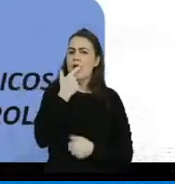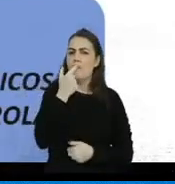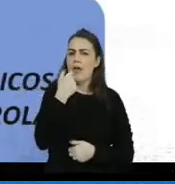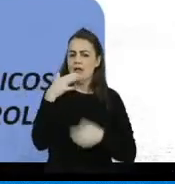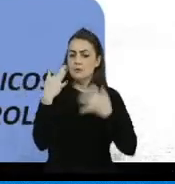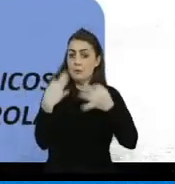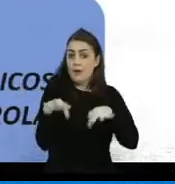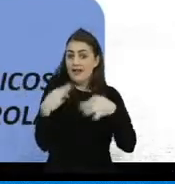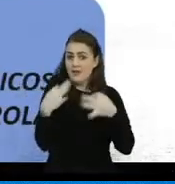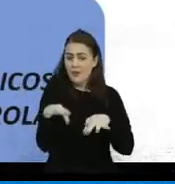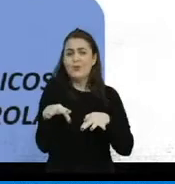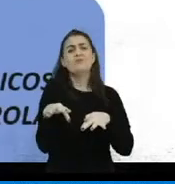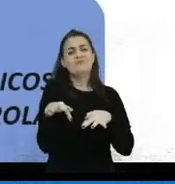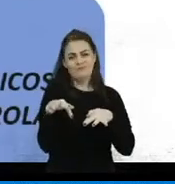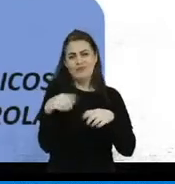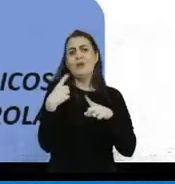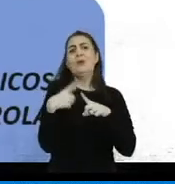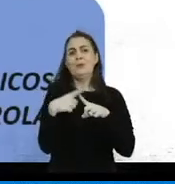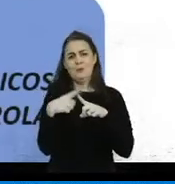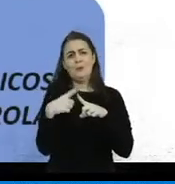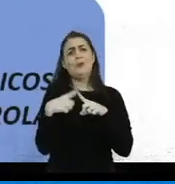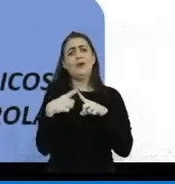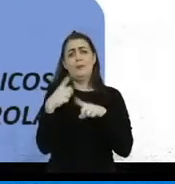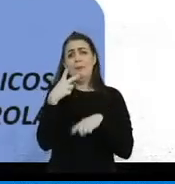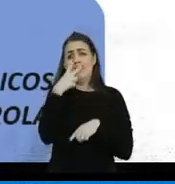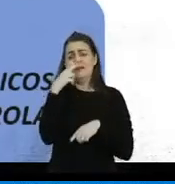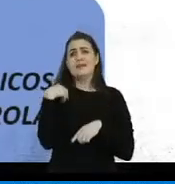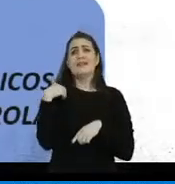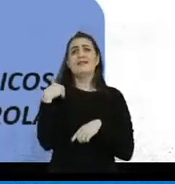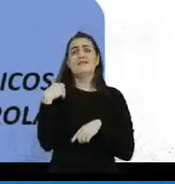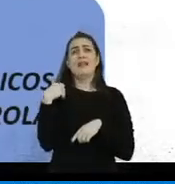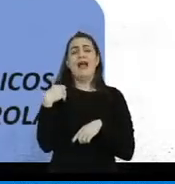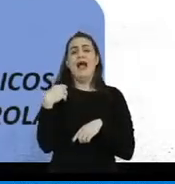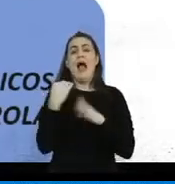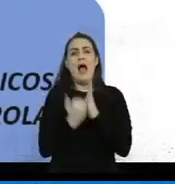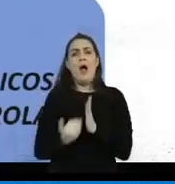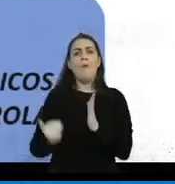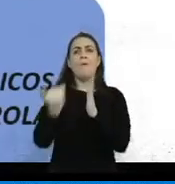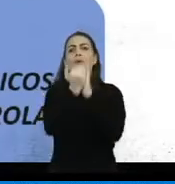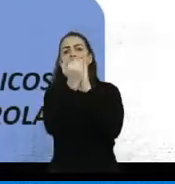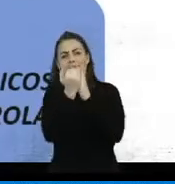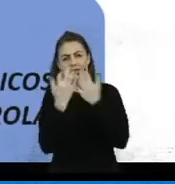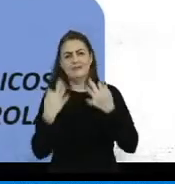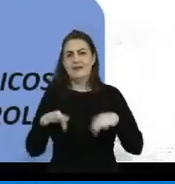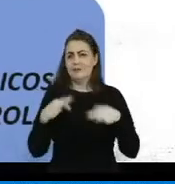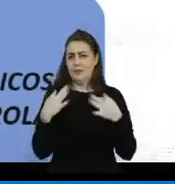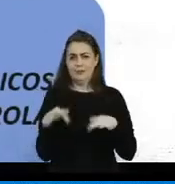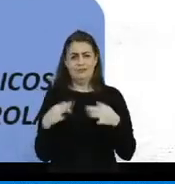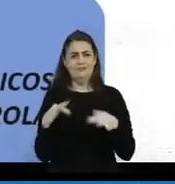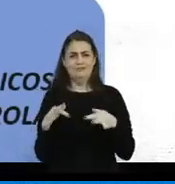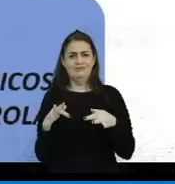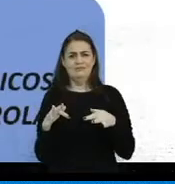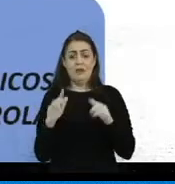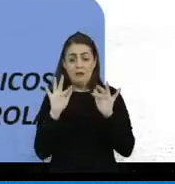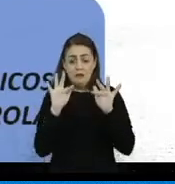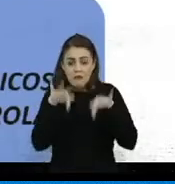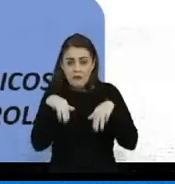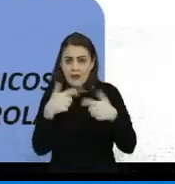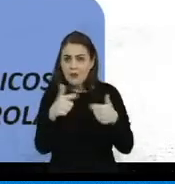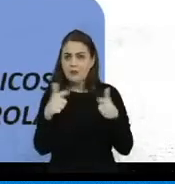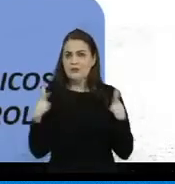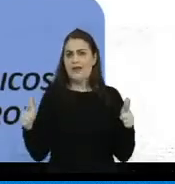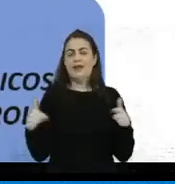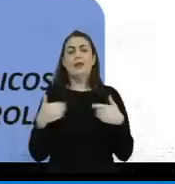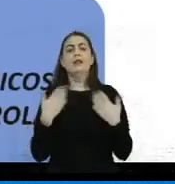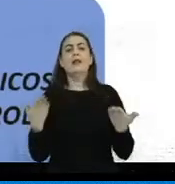gerando mais e mais dor, né? É uma coisa que não tem fim. Então, você gera uma dependência e acaba os próprios analgésicos